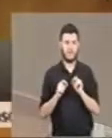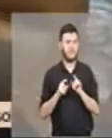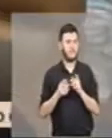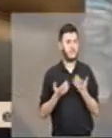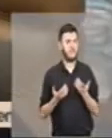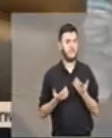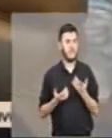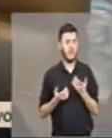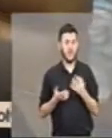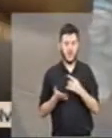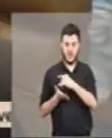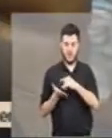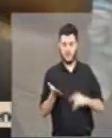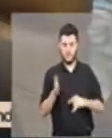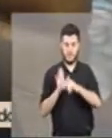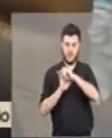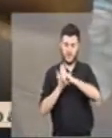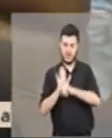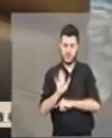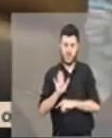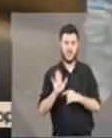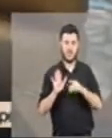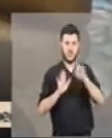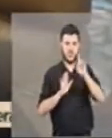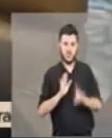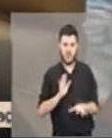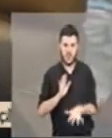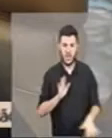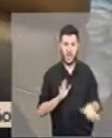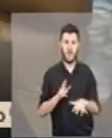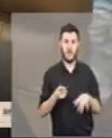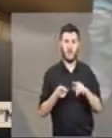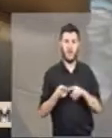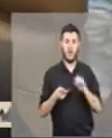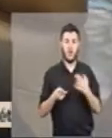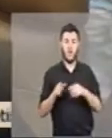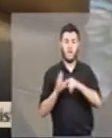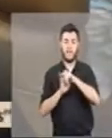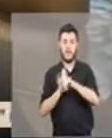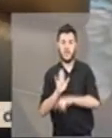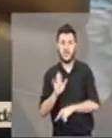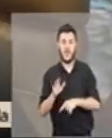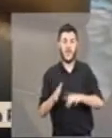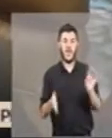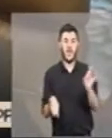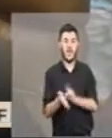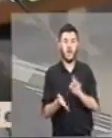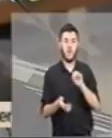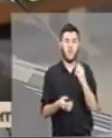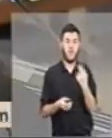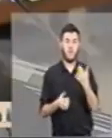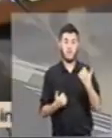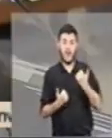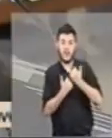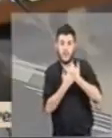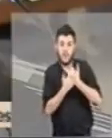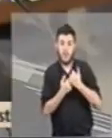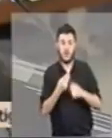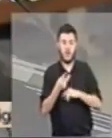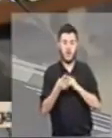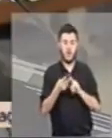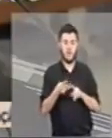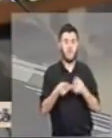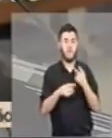direitos, essas medidas de coerção real ou patrimonial, como busca e apreensão, por exemplo,